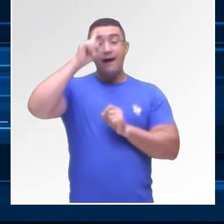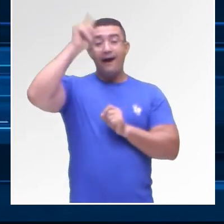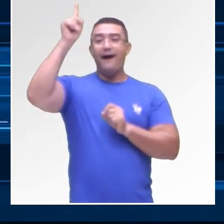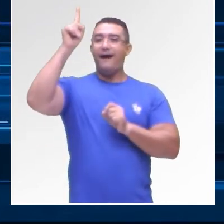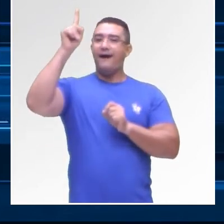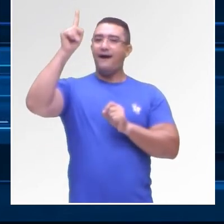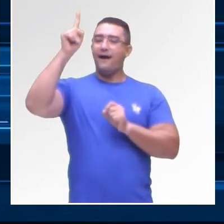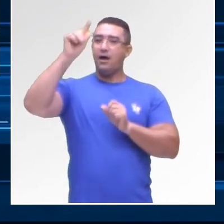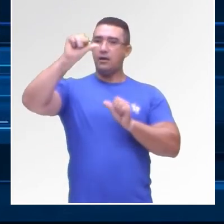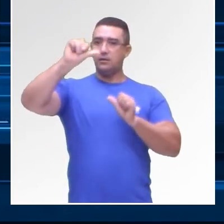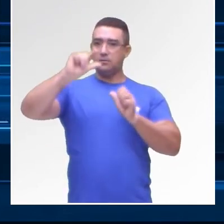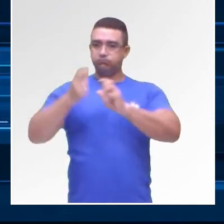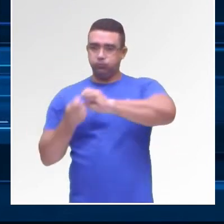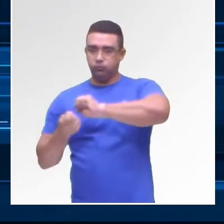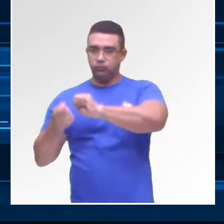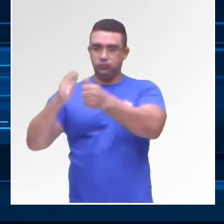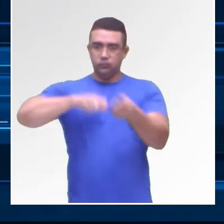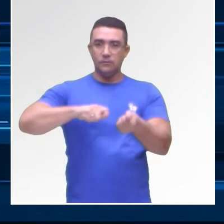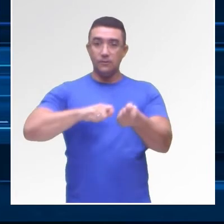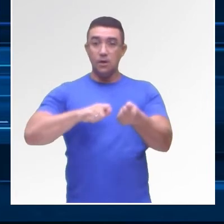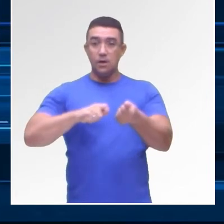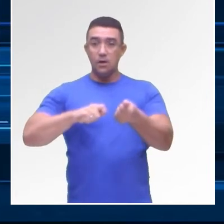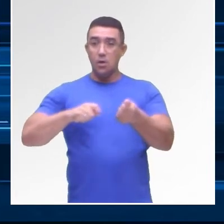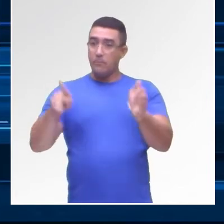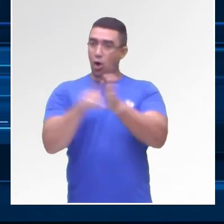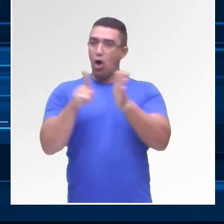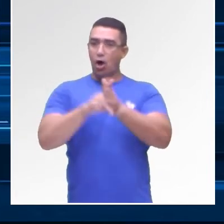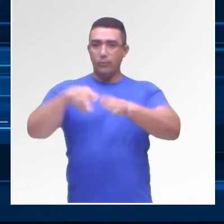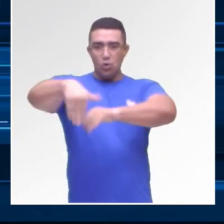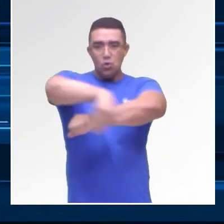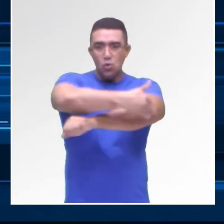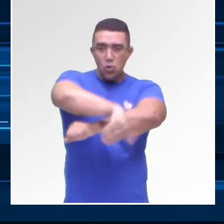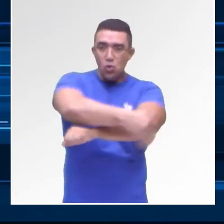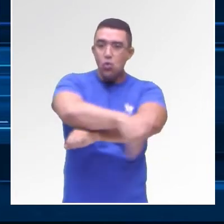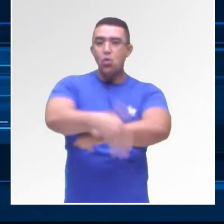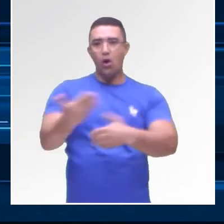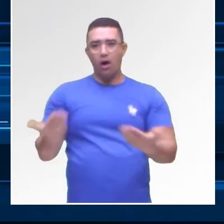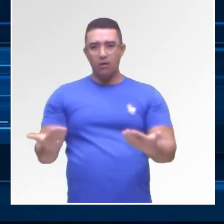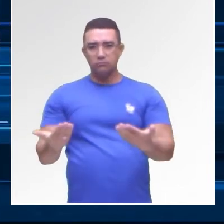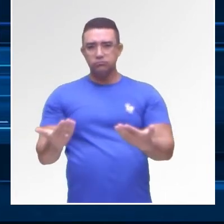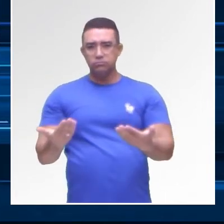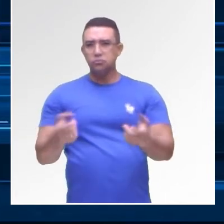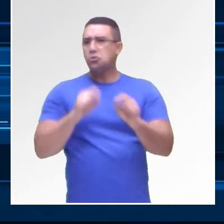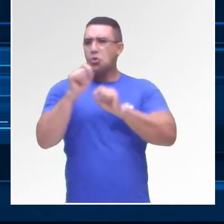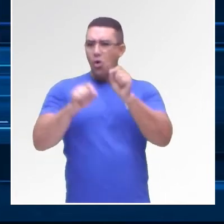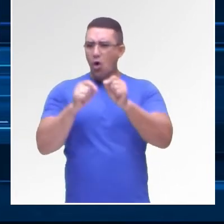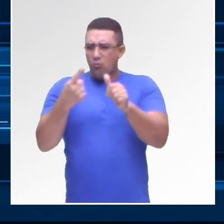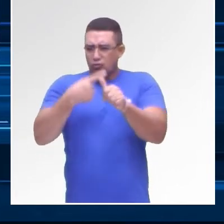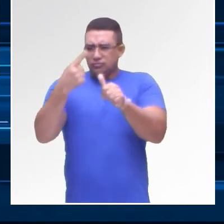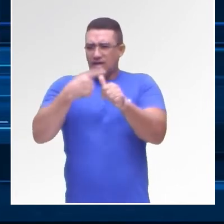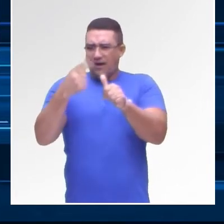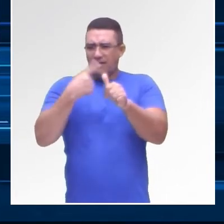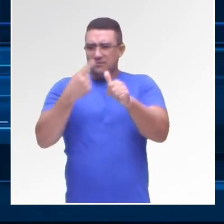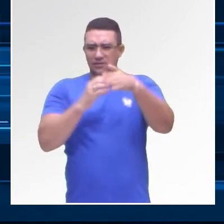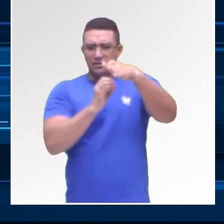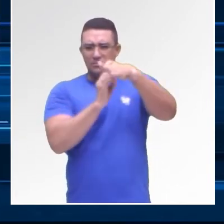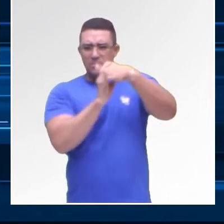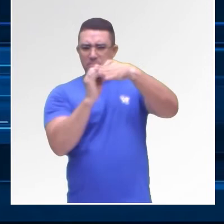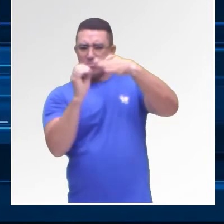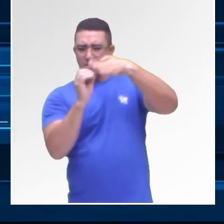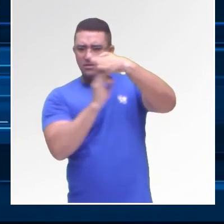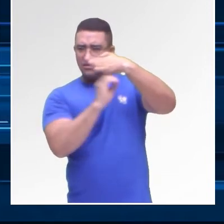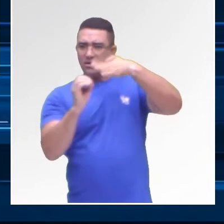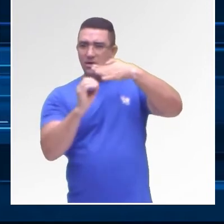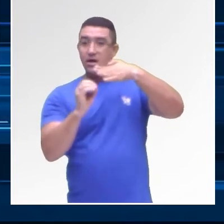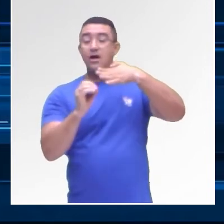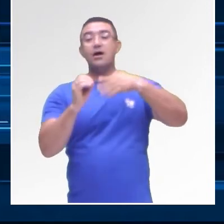para lugares onde não houvesse gelo. De repente, assim, na rua, por exemplo. Será que não teria como? E aí ele então pensou